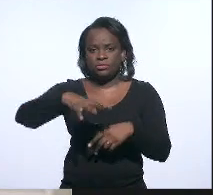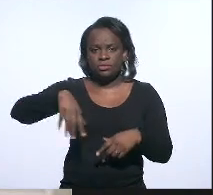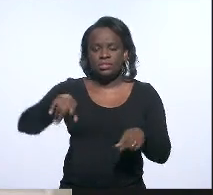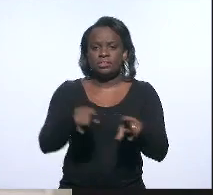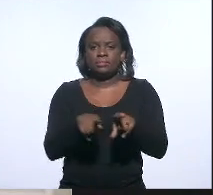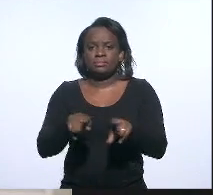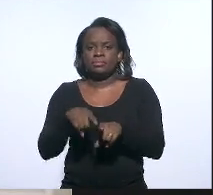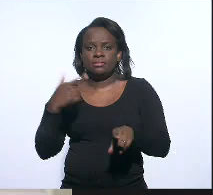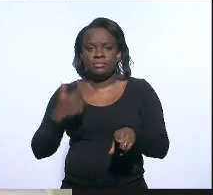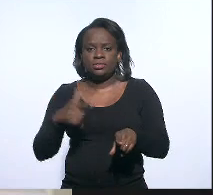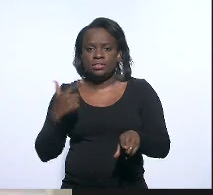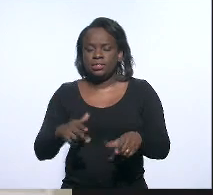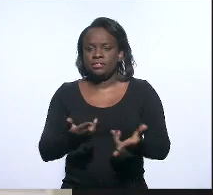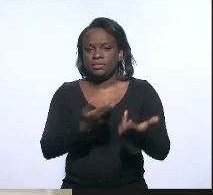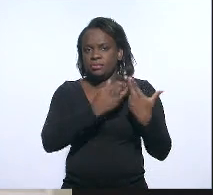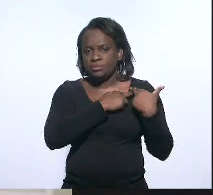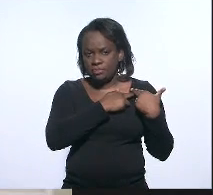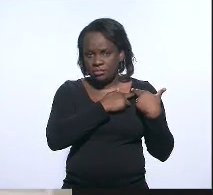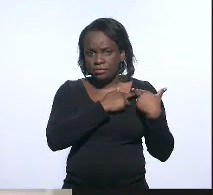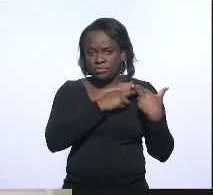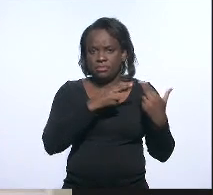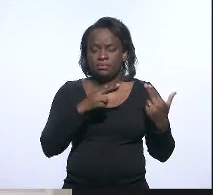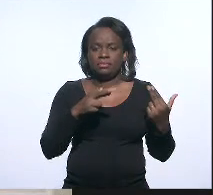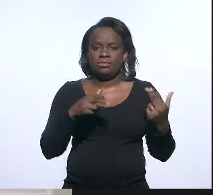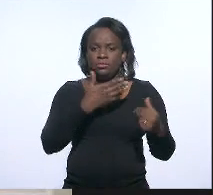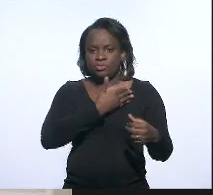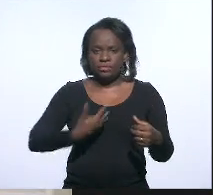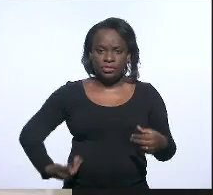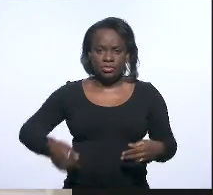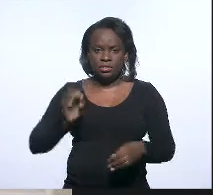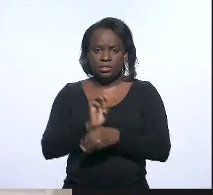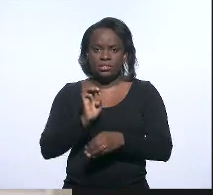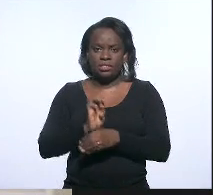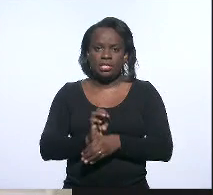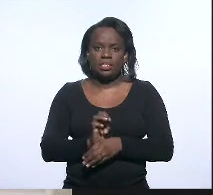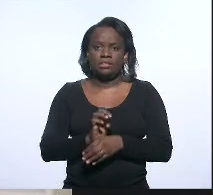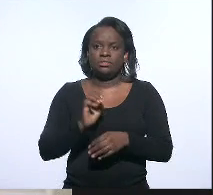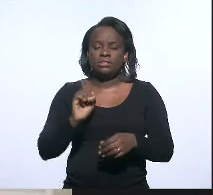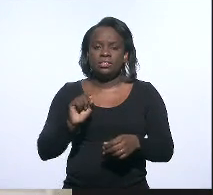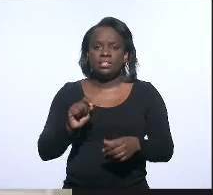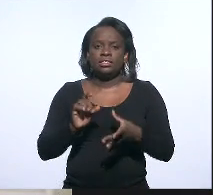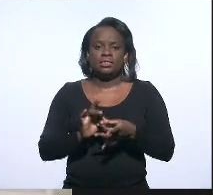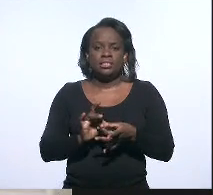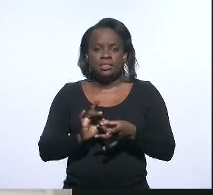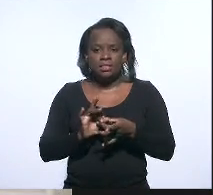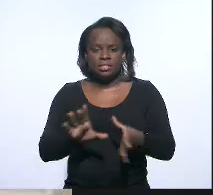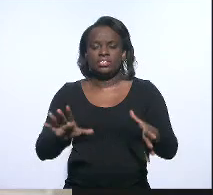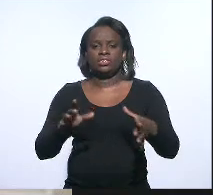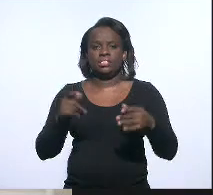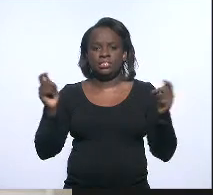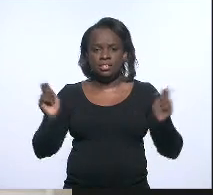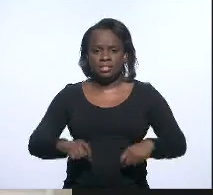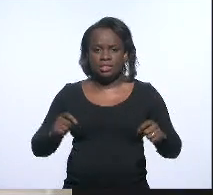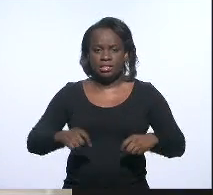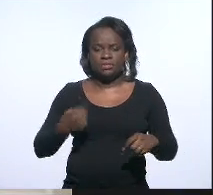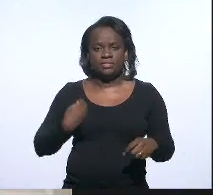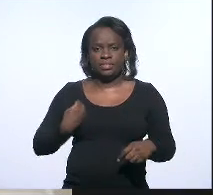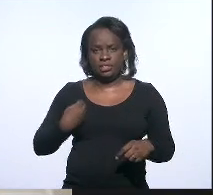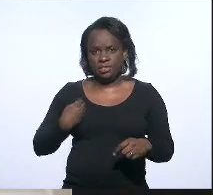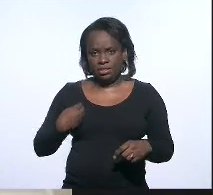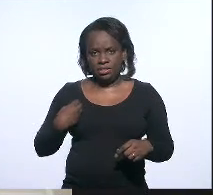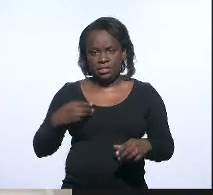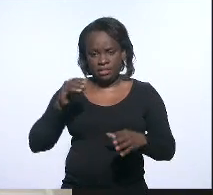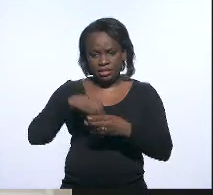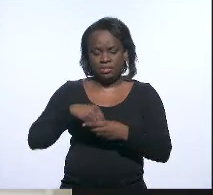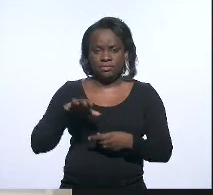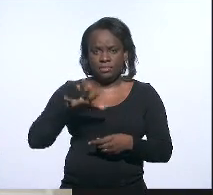não teve uma responsabilização do governo do Estado de deixar a possibilidade de vida